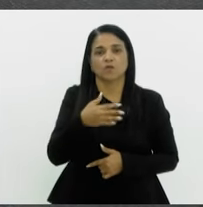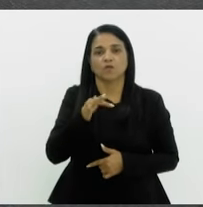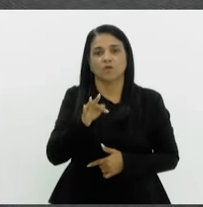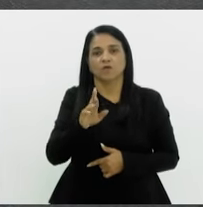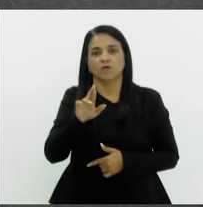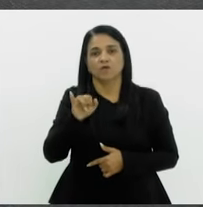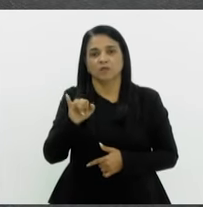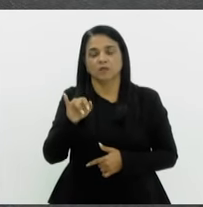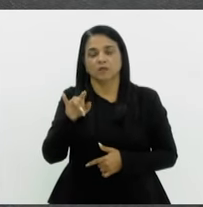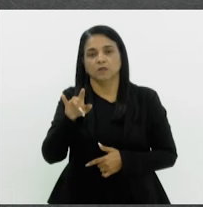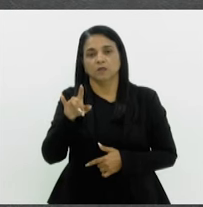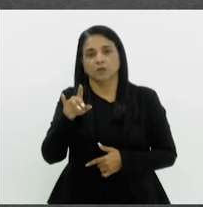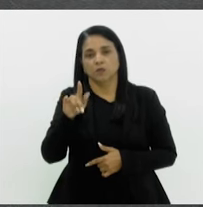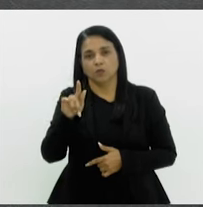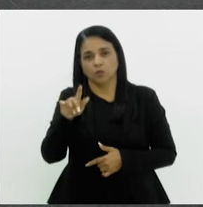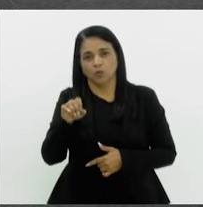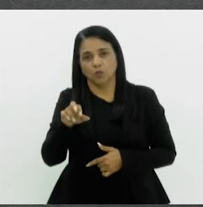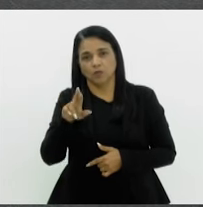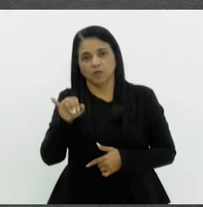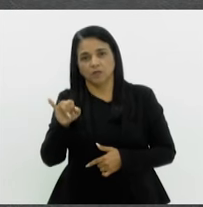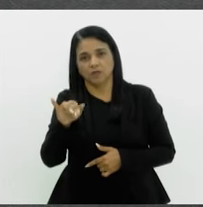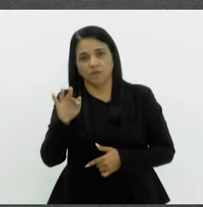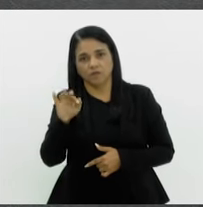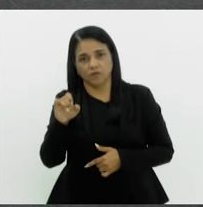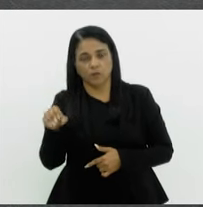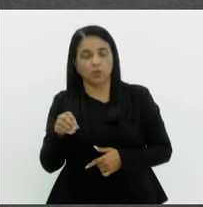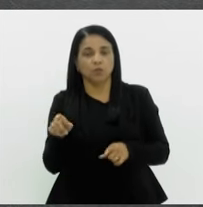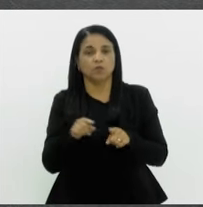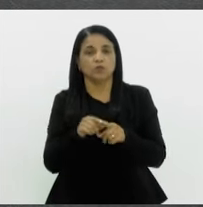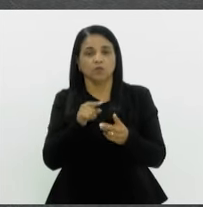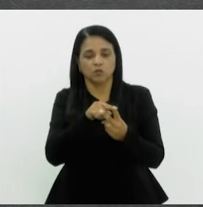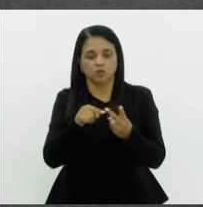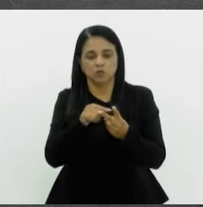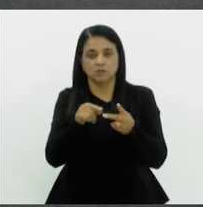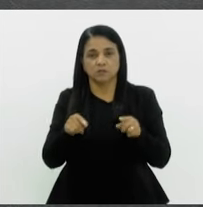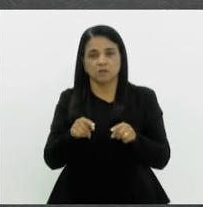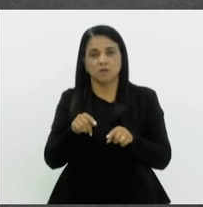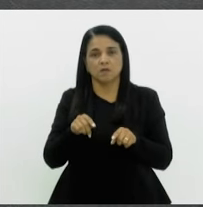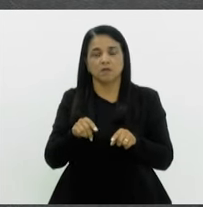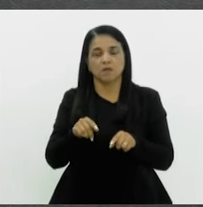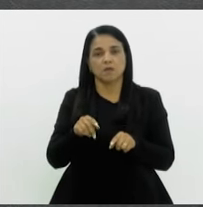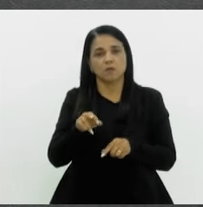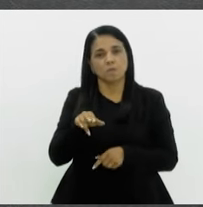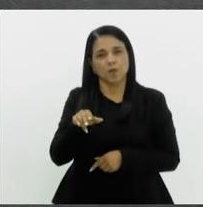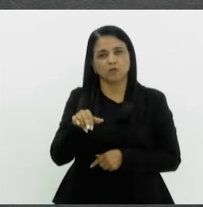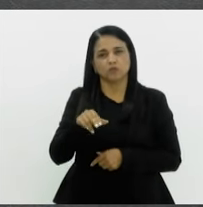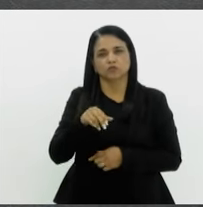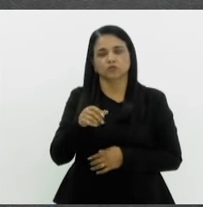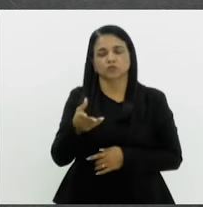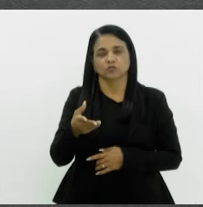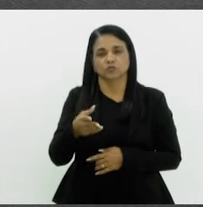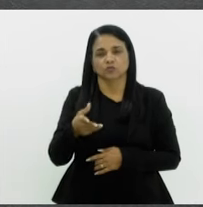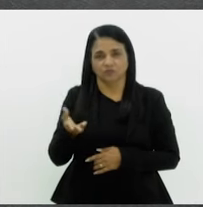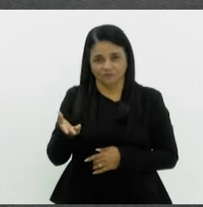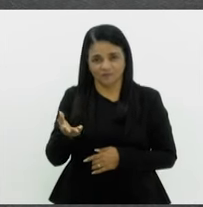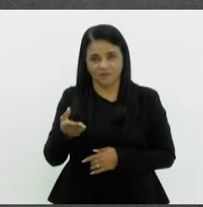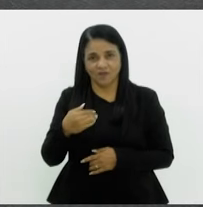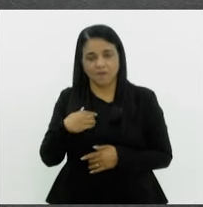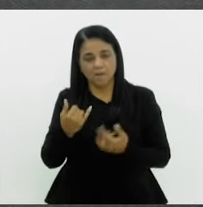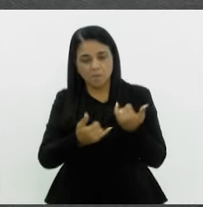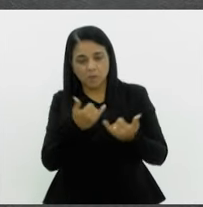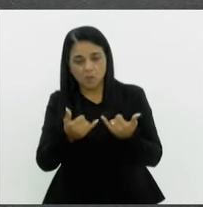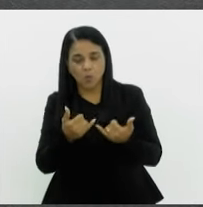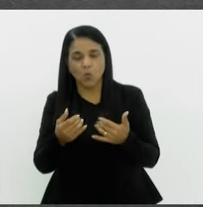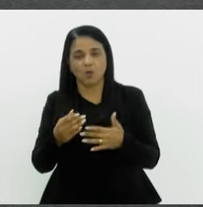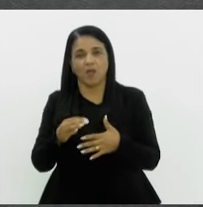da JBS, o Joesley e não sei o que, Batista, e até falou, brincou, eu queria que essa carne tivesse o nome